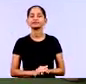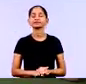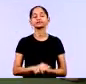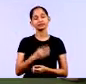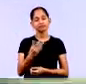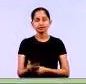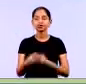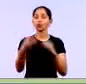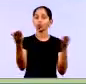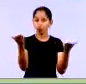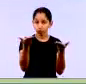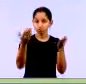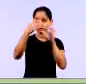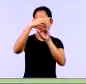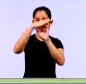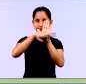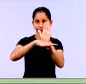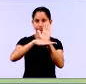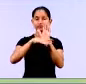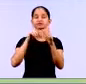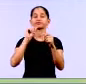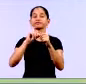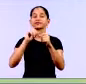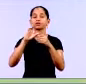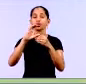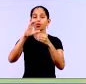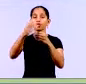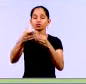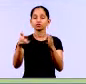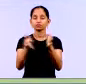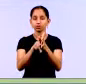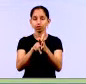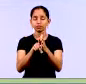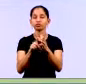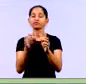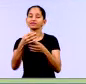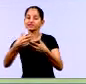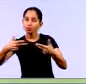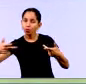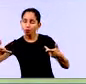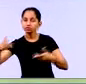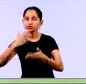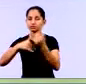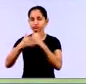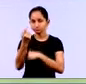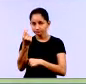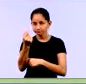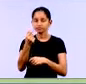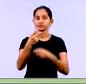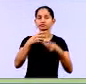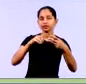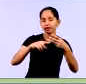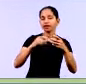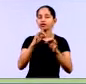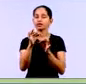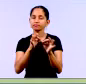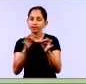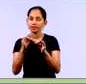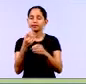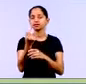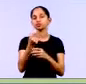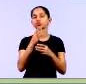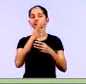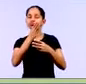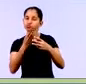professor, a agenda da aula de hoje, a gente vai observar os conceitos básicos de orçamento de materiais, mão de obra, custos diretos e custos